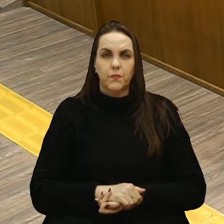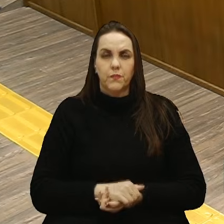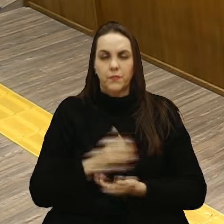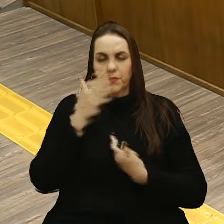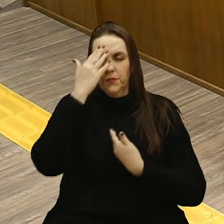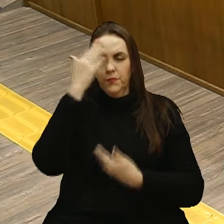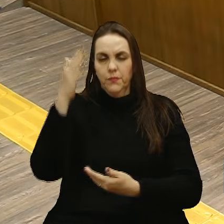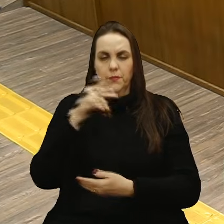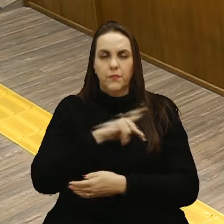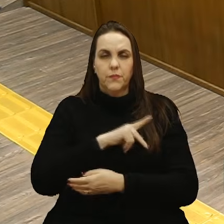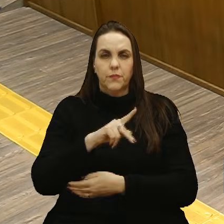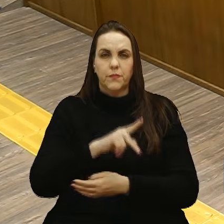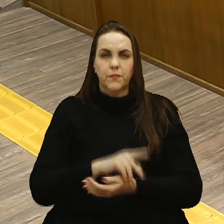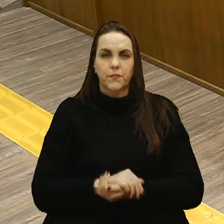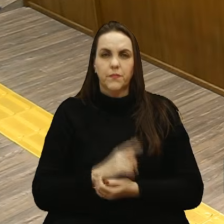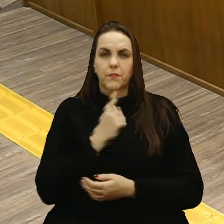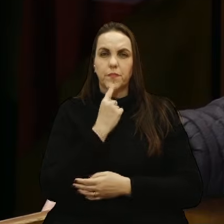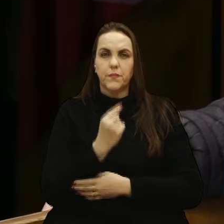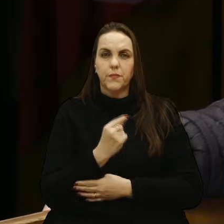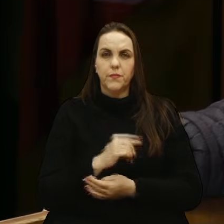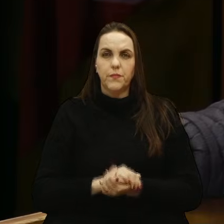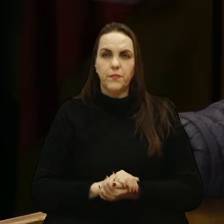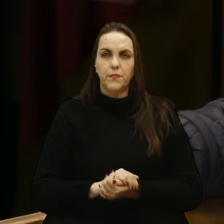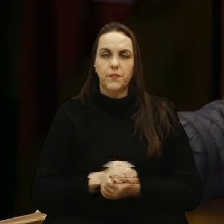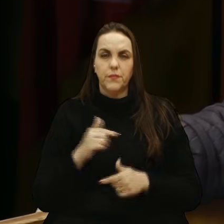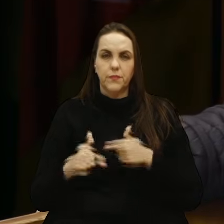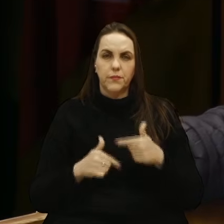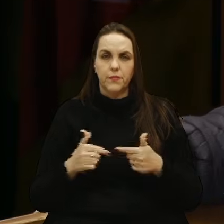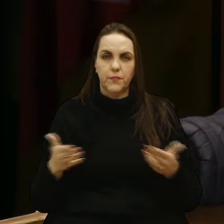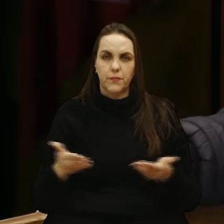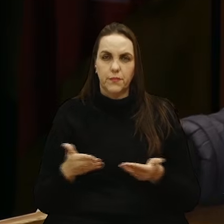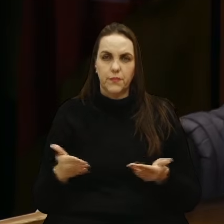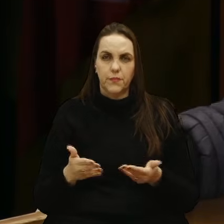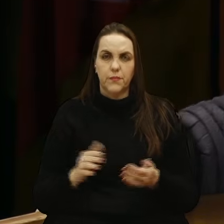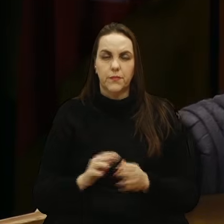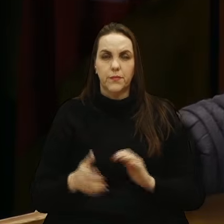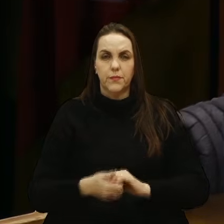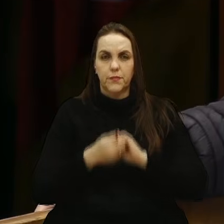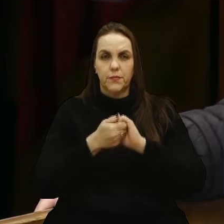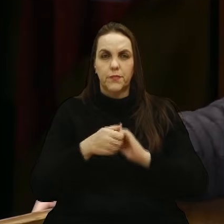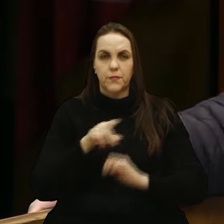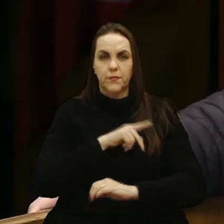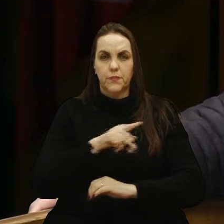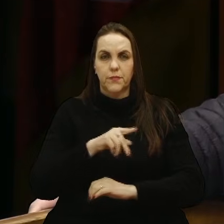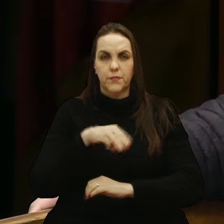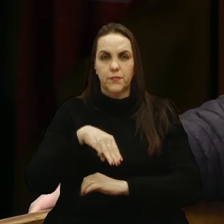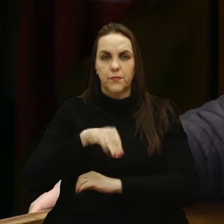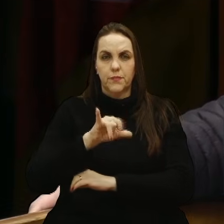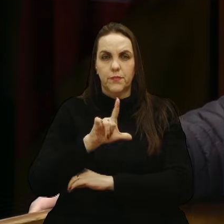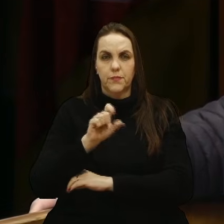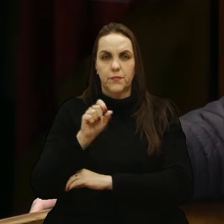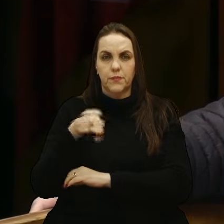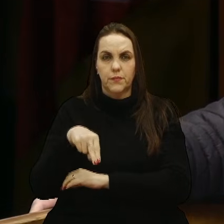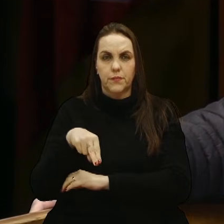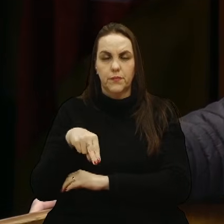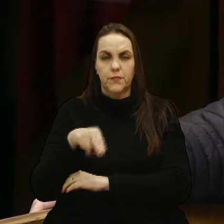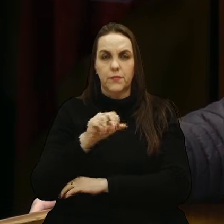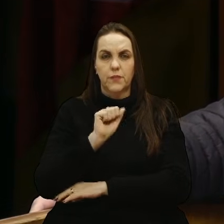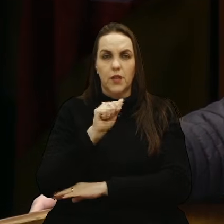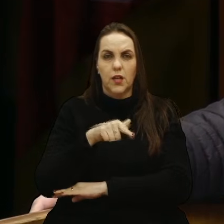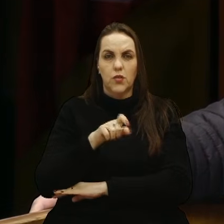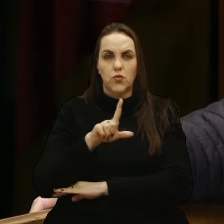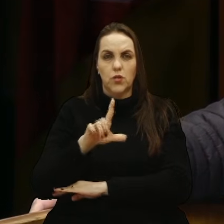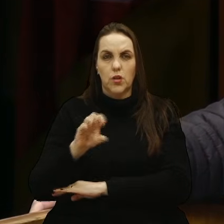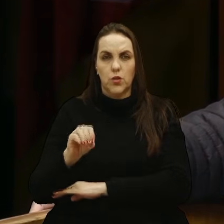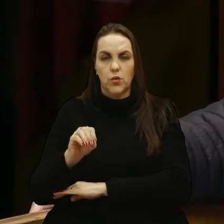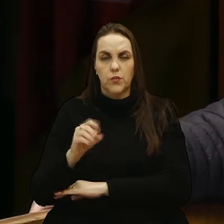Obrigado, senhor presidente João Ex, em exercício. Quero saudar aqui o presidente Milton Ângelo,